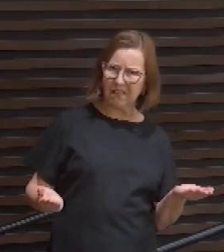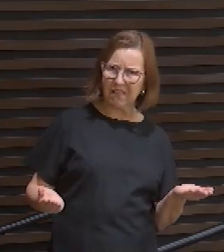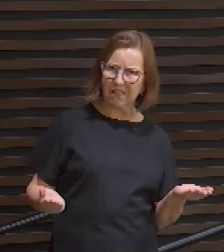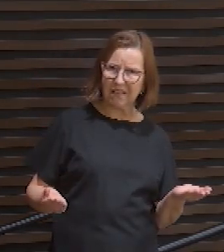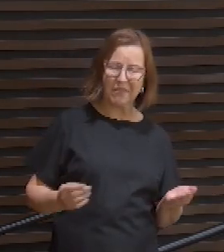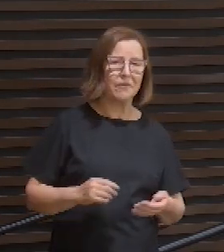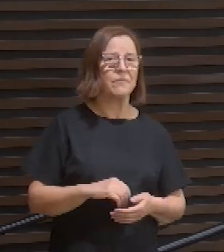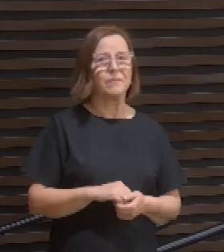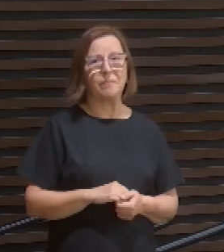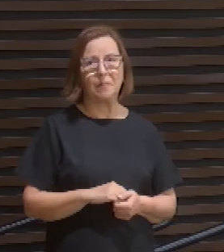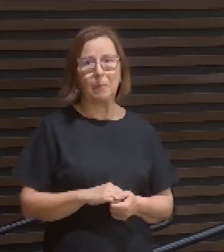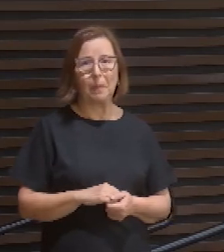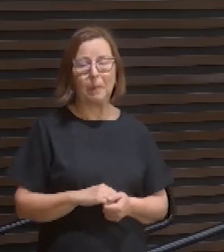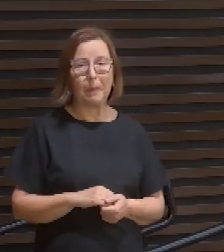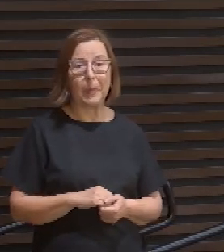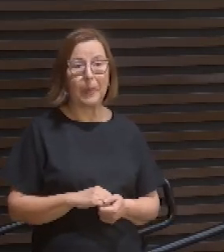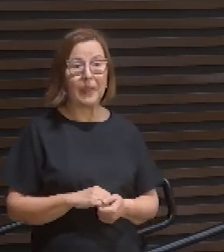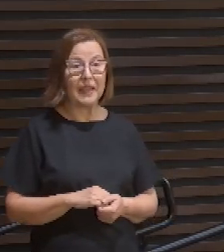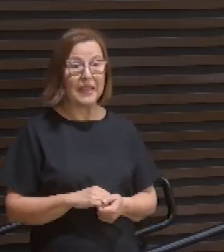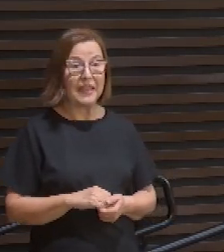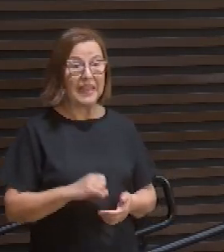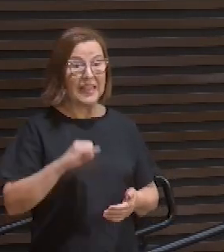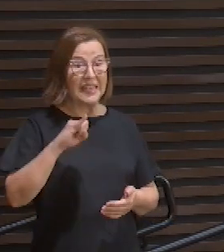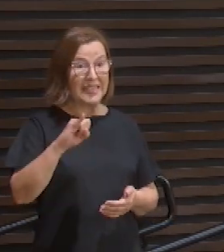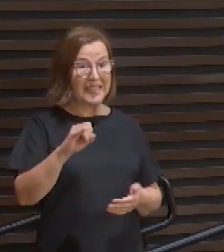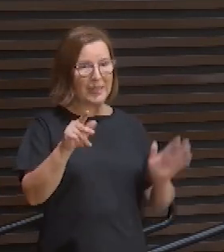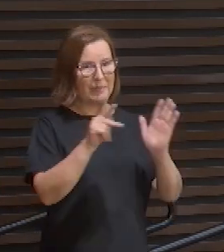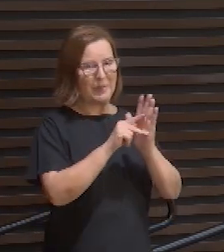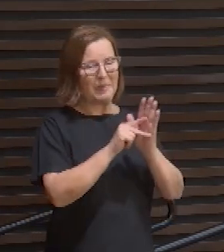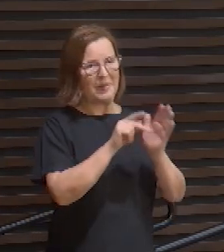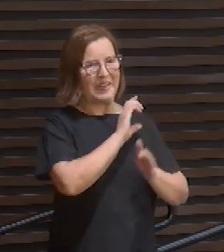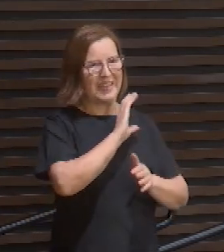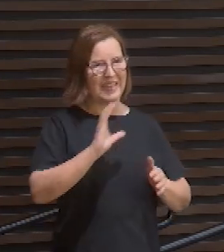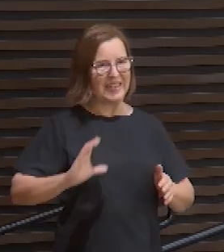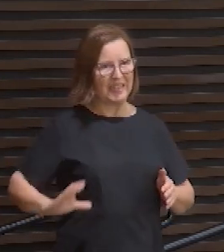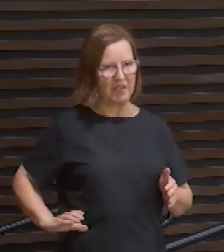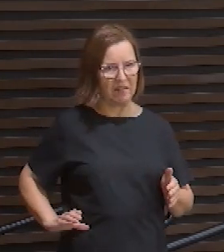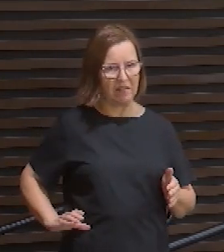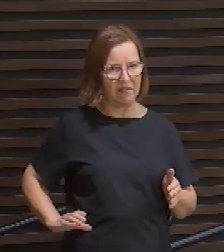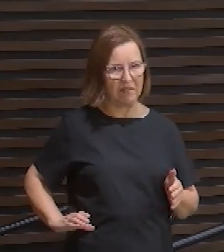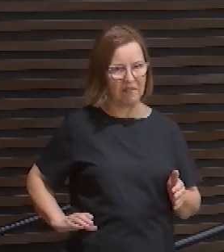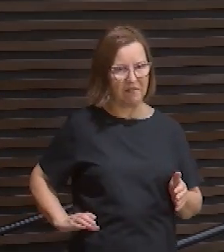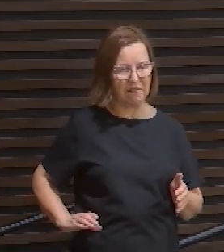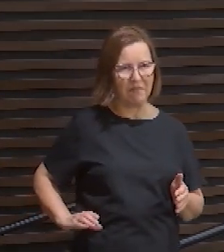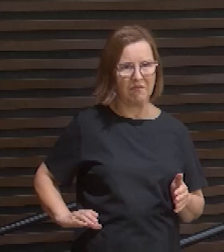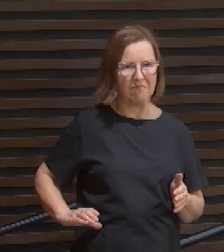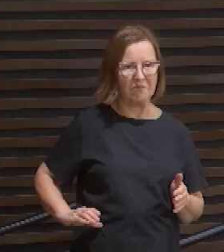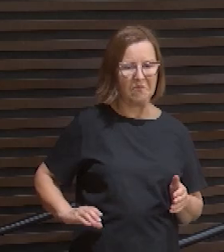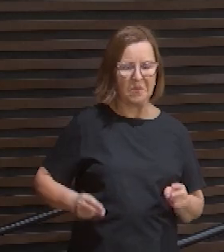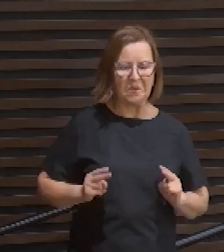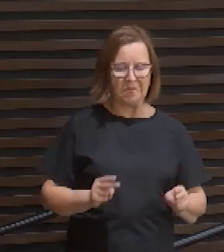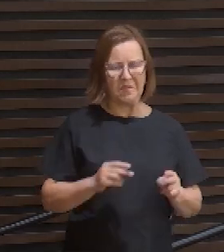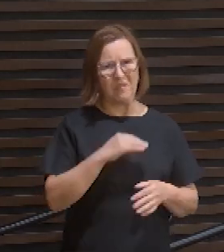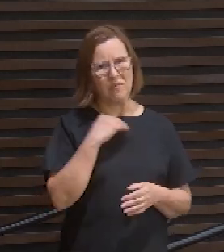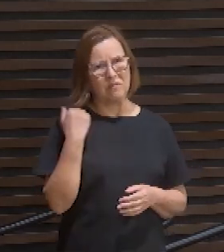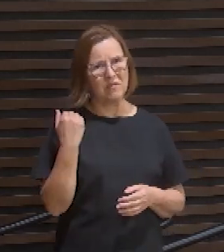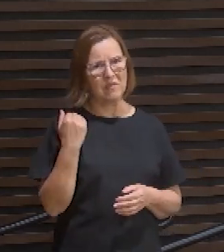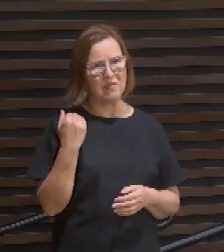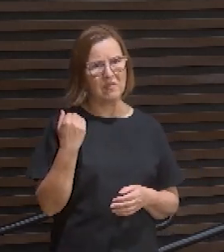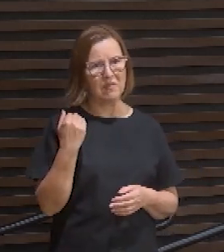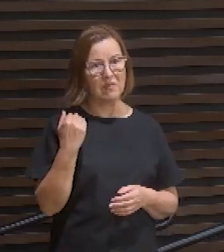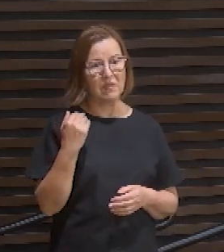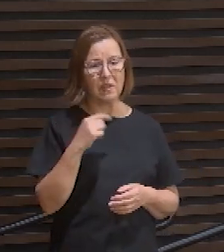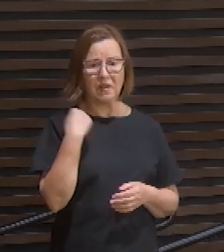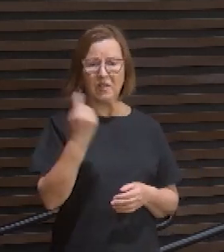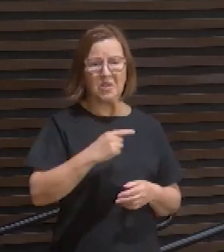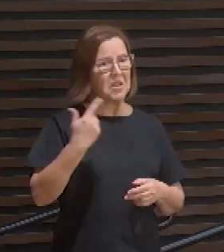esperança de vida eterna. Porque se o próprio Cristo foi detido pela morte, que esperança teríamos nós?